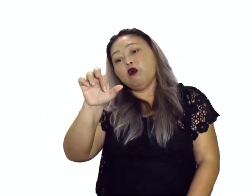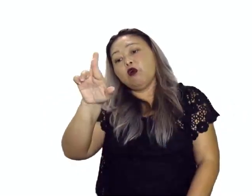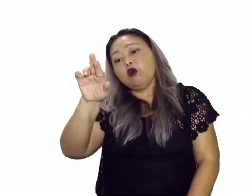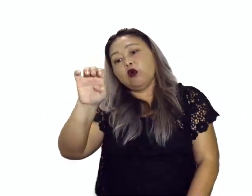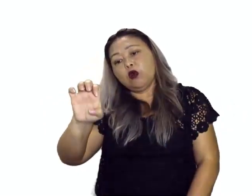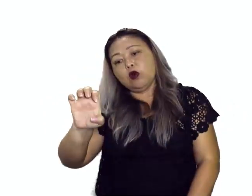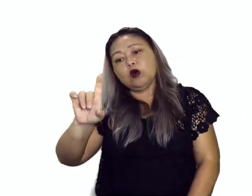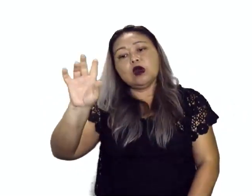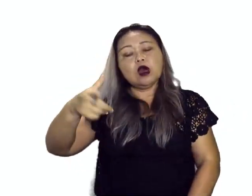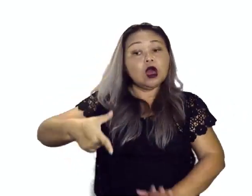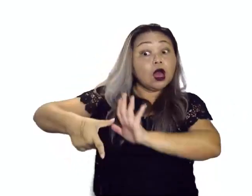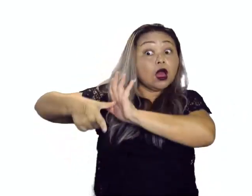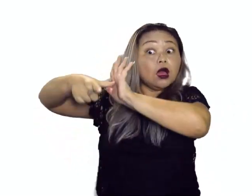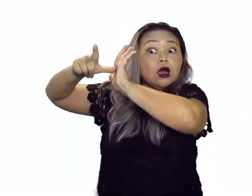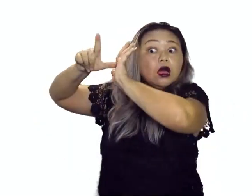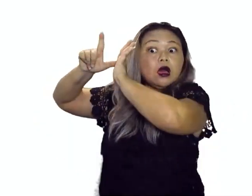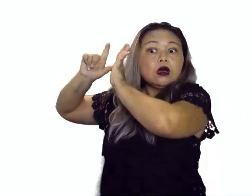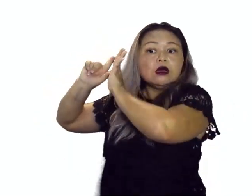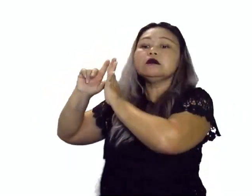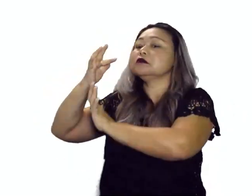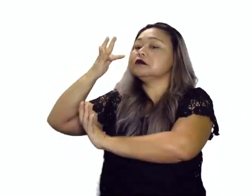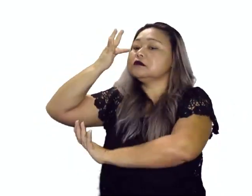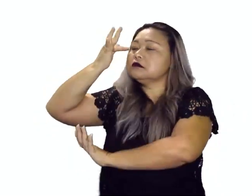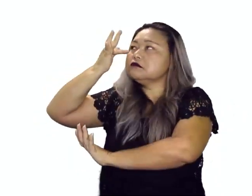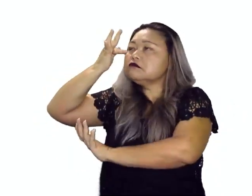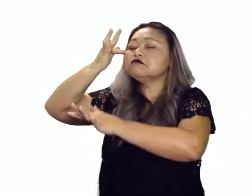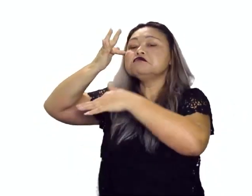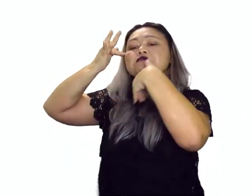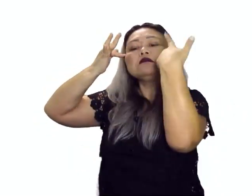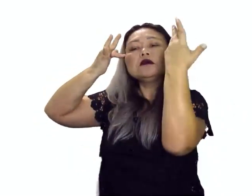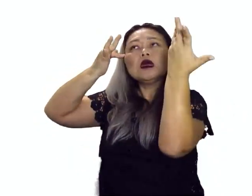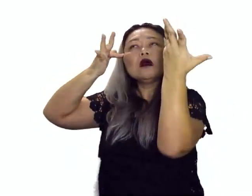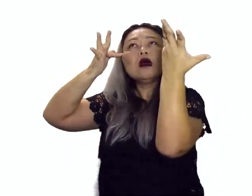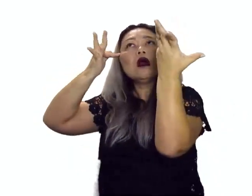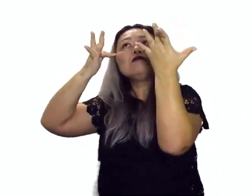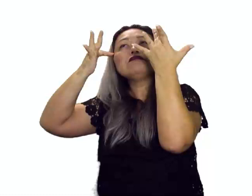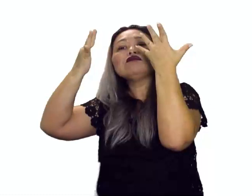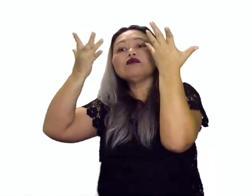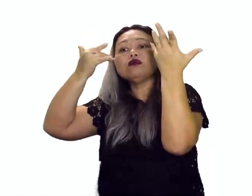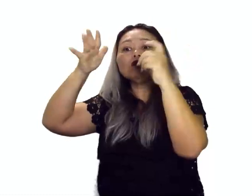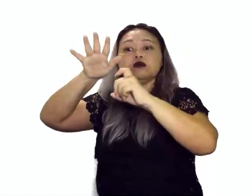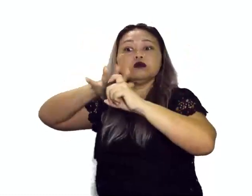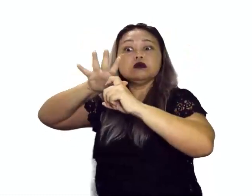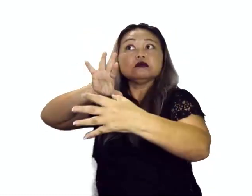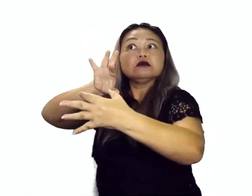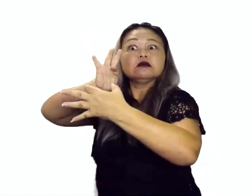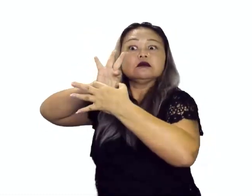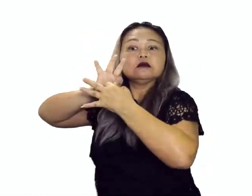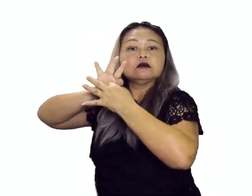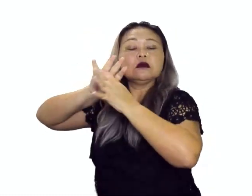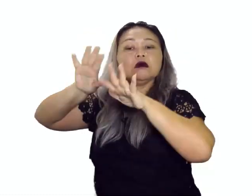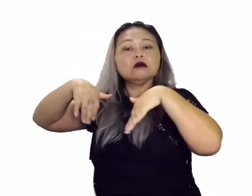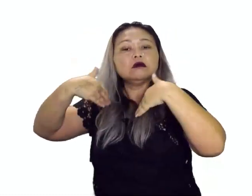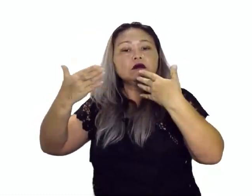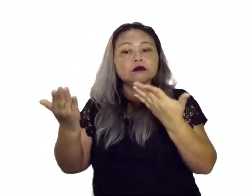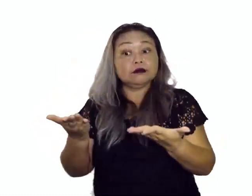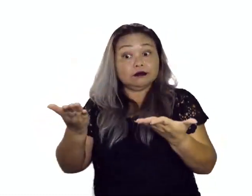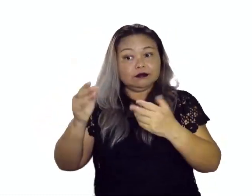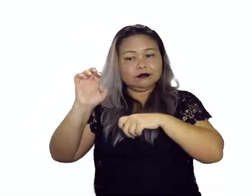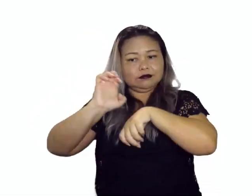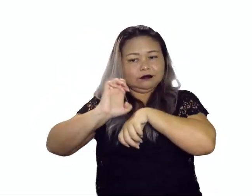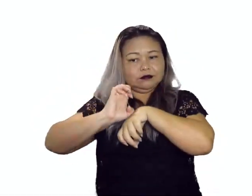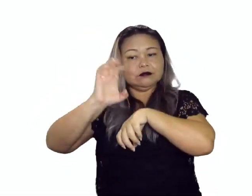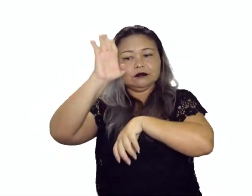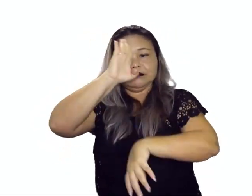vocês sabem que antes da filosofia existia o pensamento mítico, a questão dos mitos. Aqui no estado,